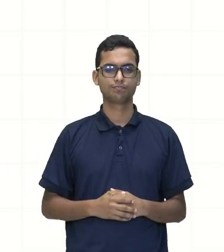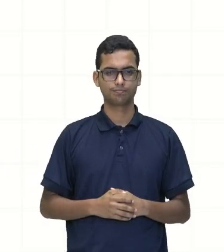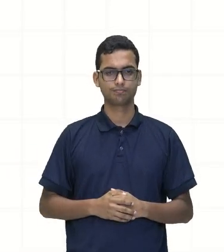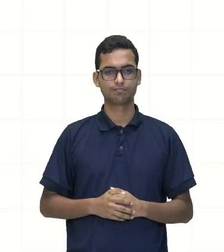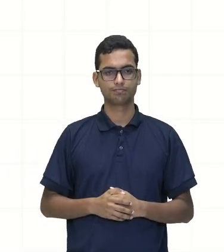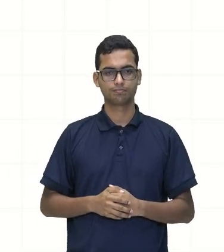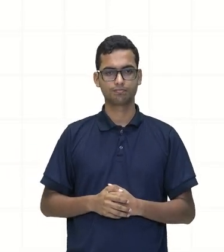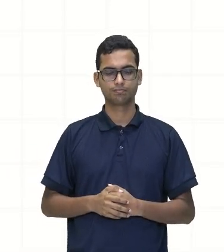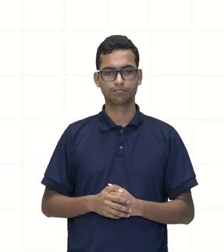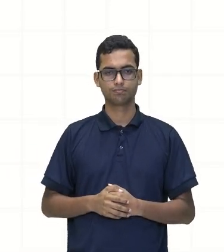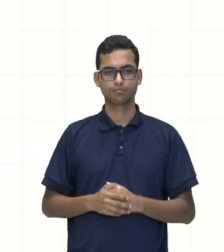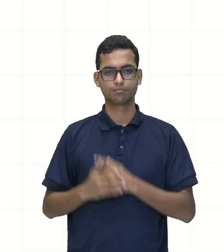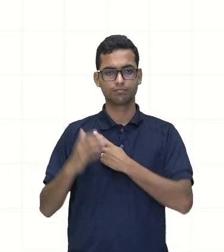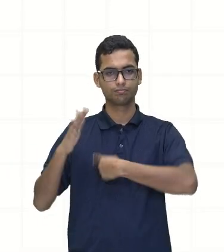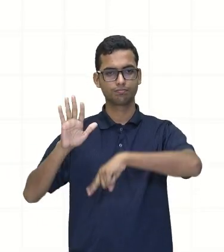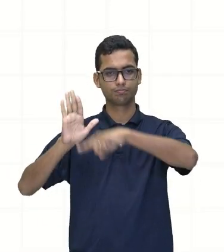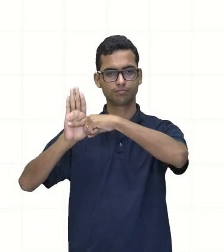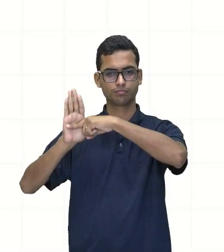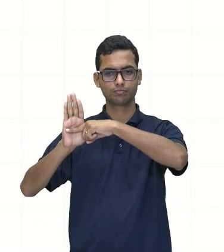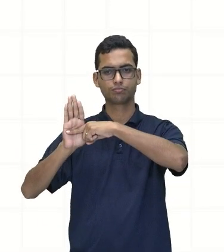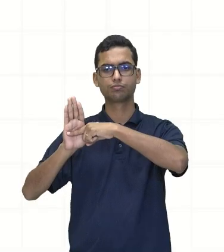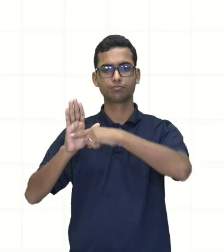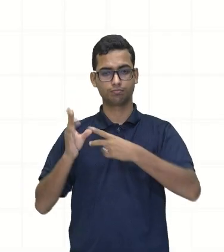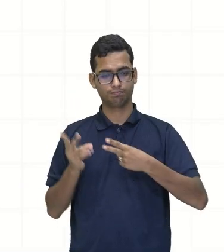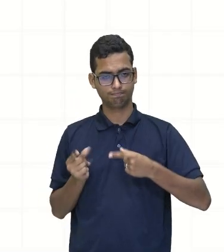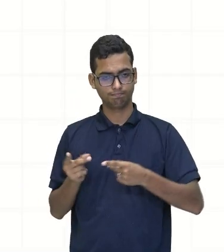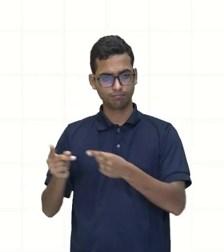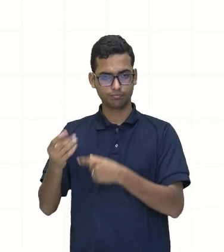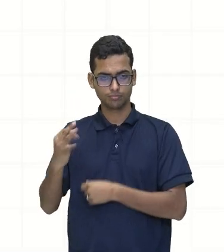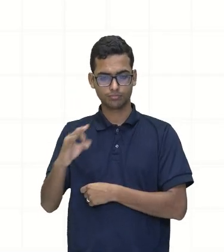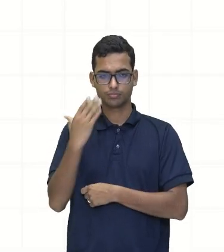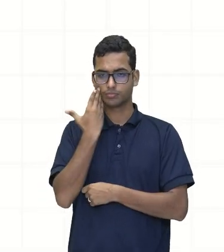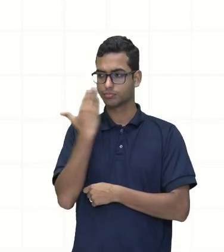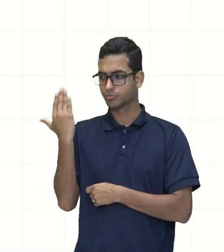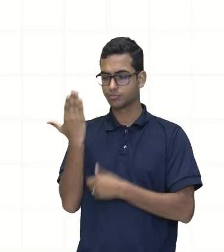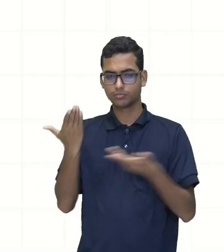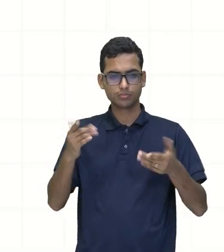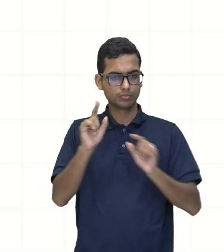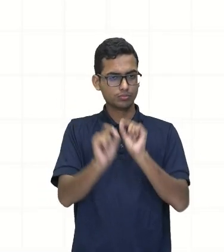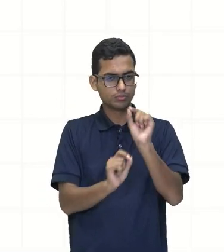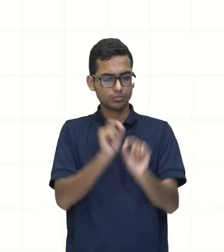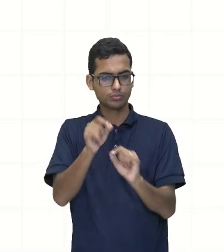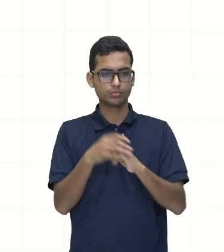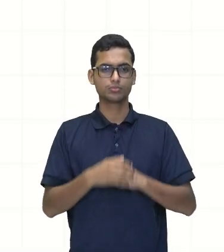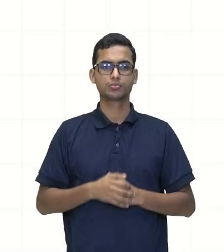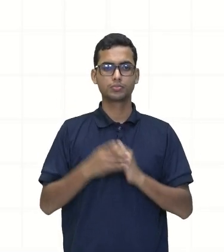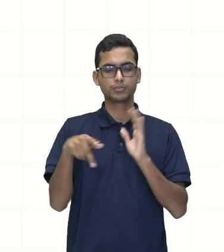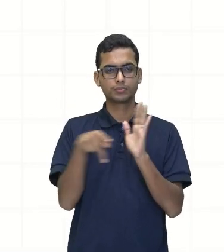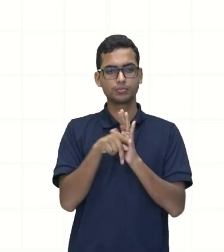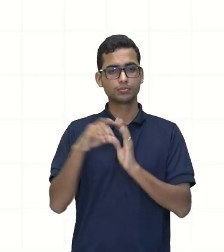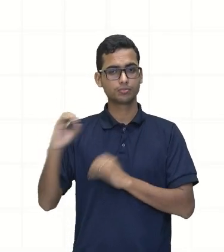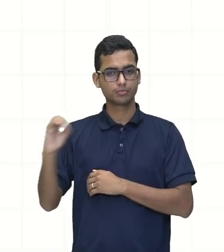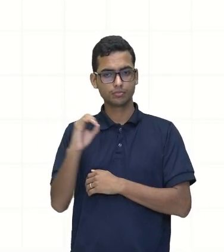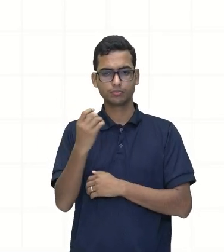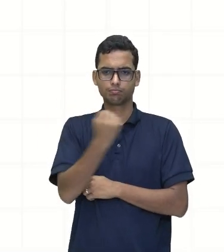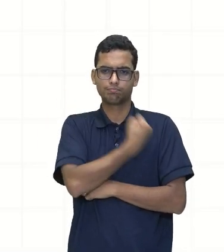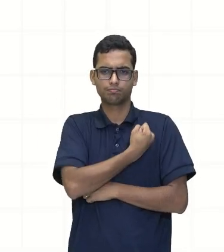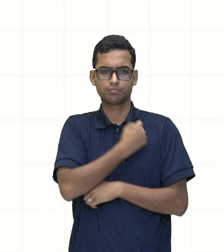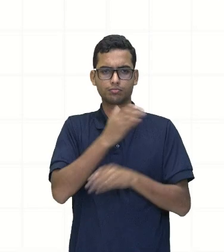até o menos infinito. Então, para trás do zero são todos os